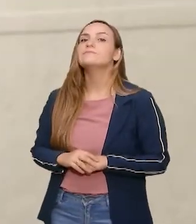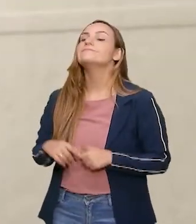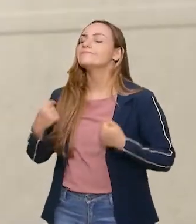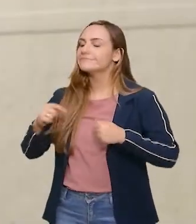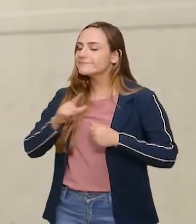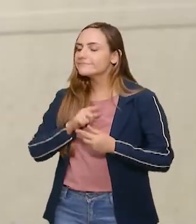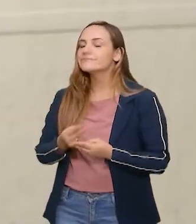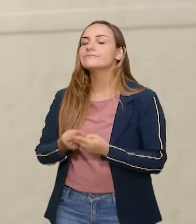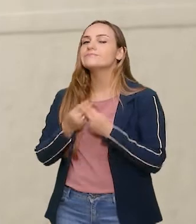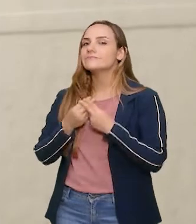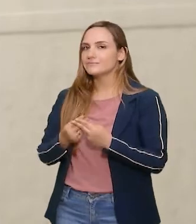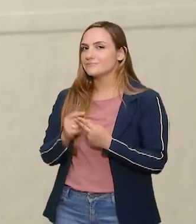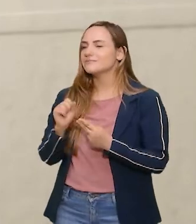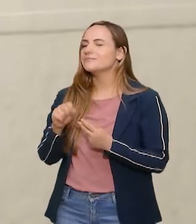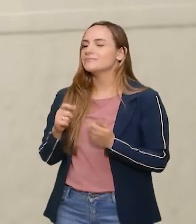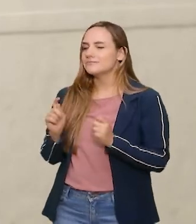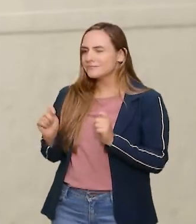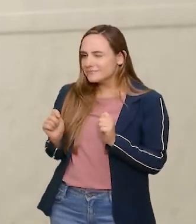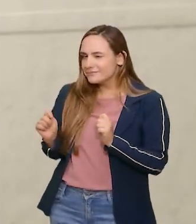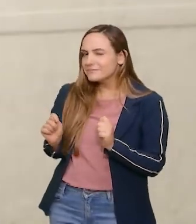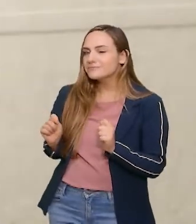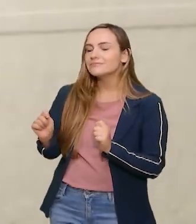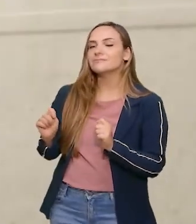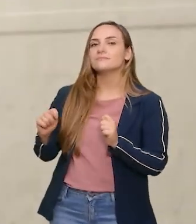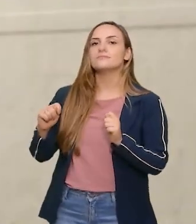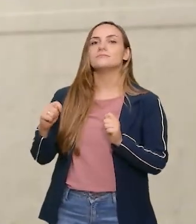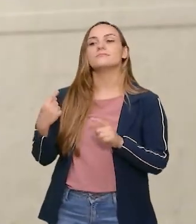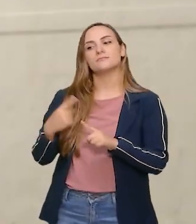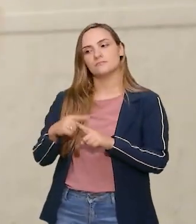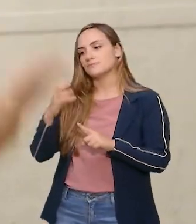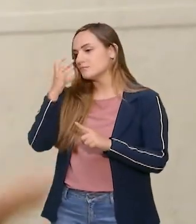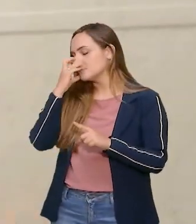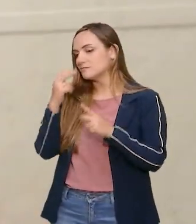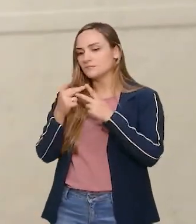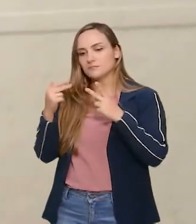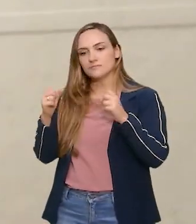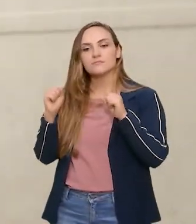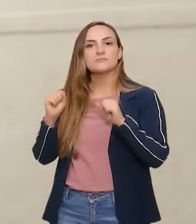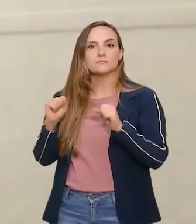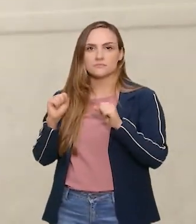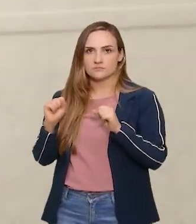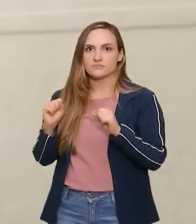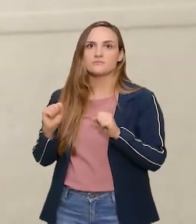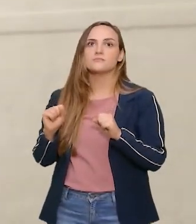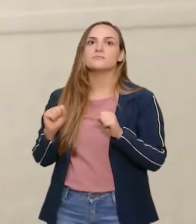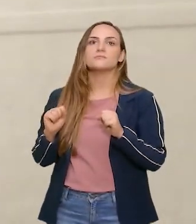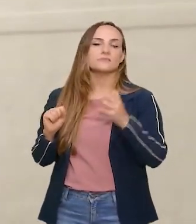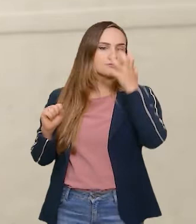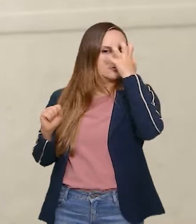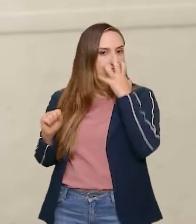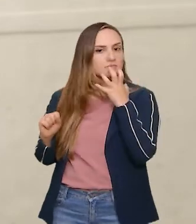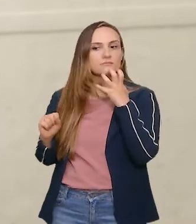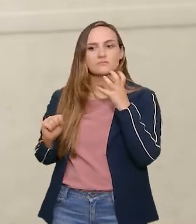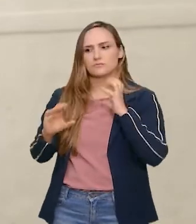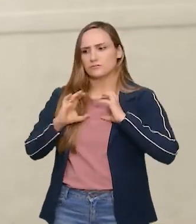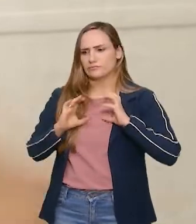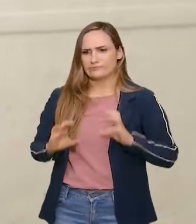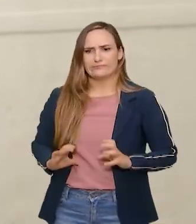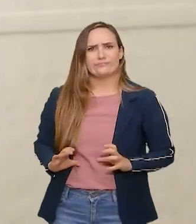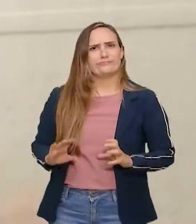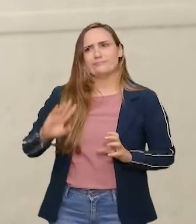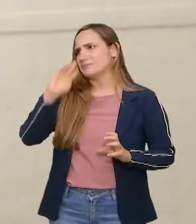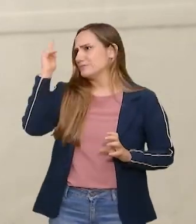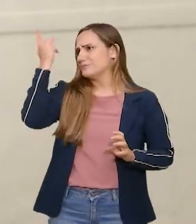muita paciência, é um jogo de cintura aí que tem que ter, porque o animal pode vir a apresentar as condutas aí durante